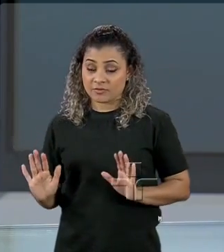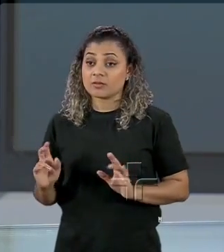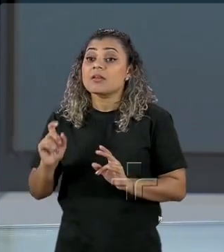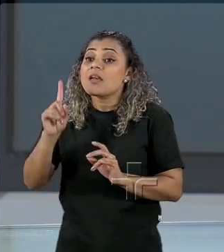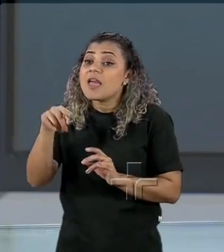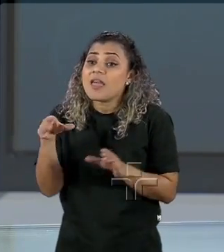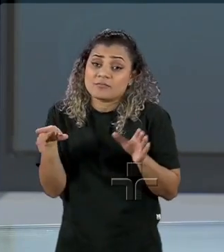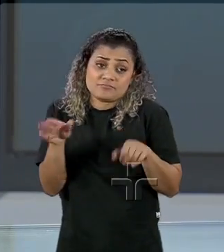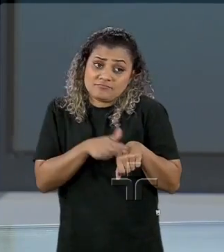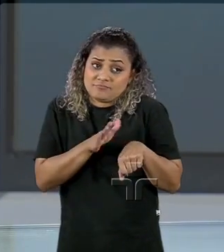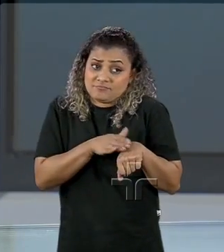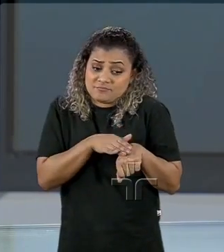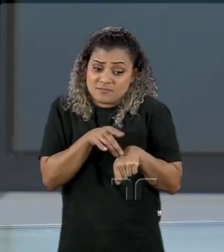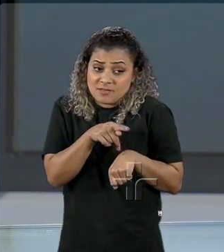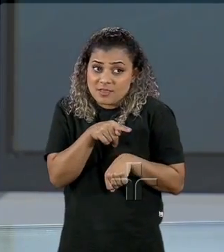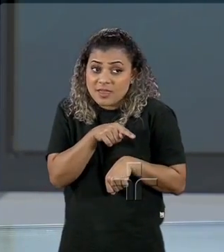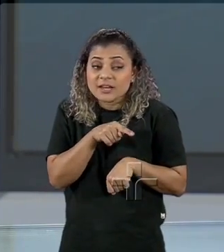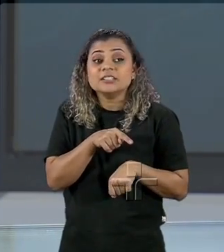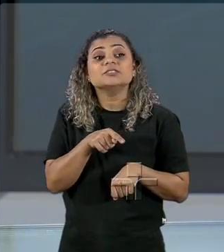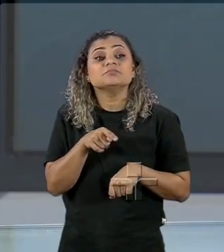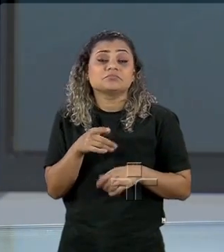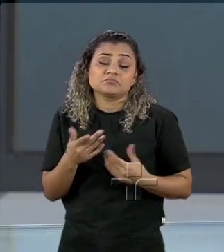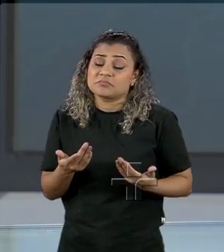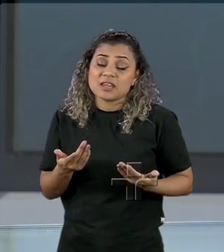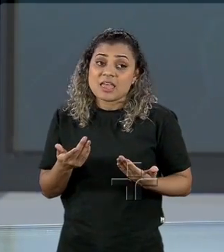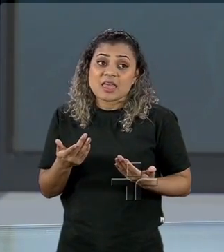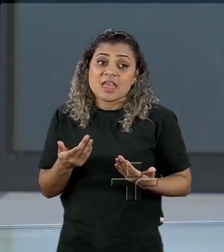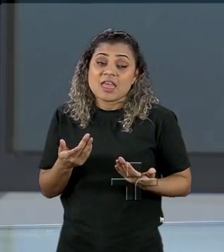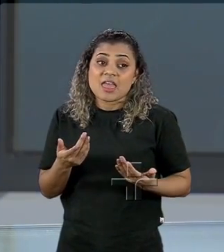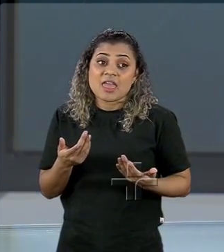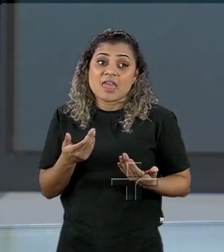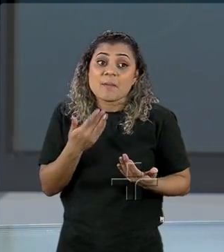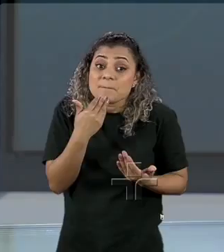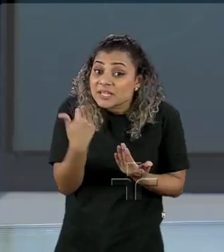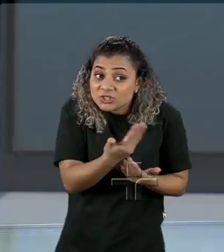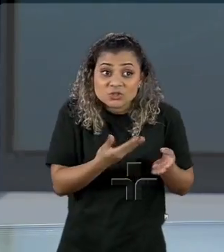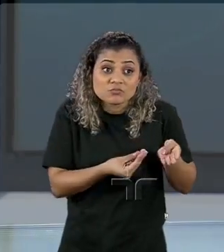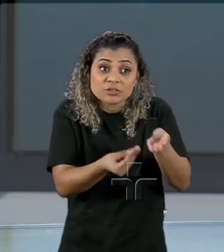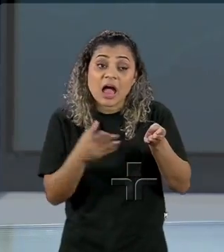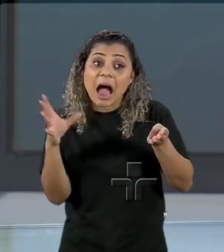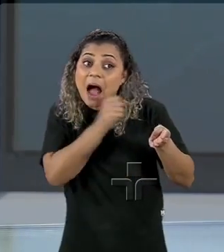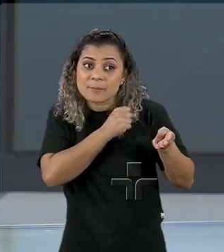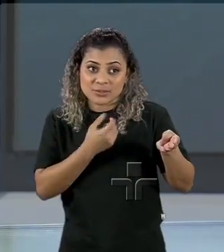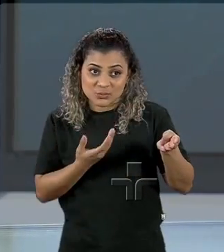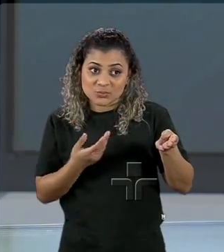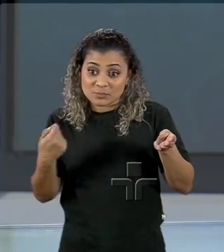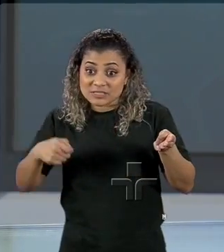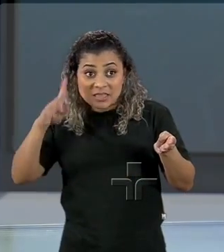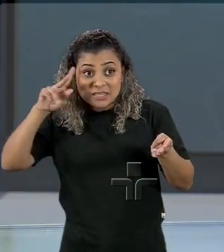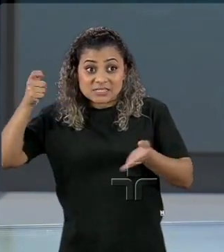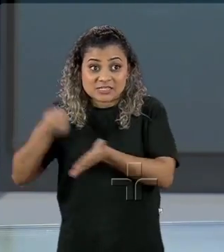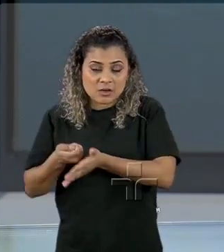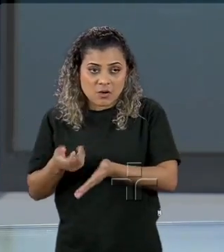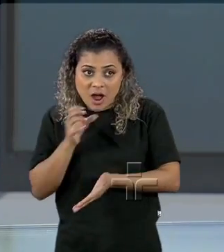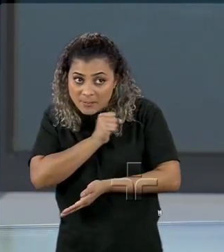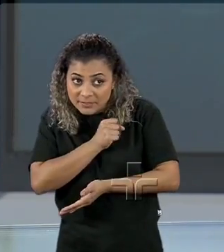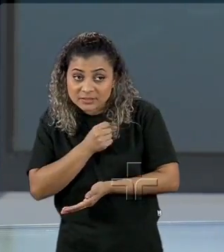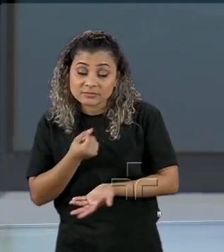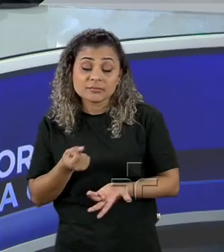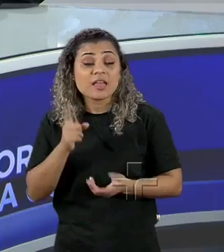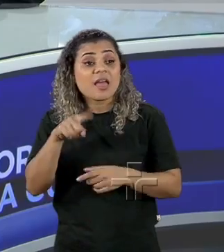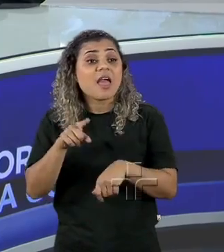heróico, não é uma solução expedita, rápida, per saltum, né? A